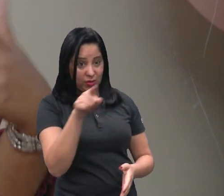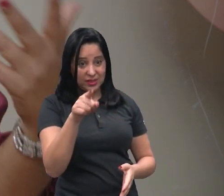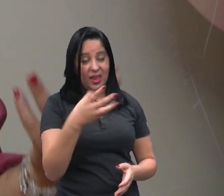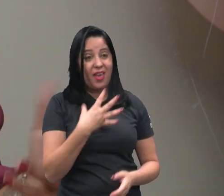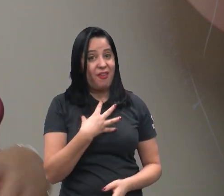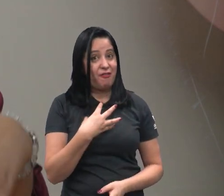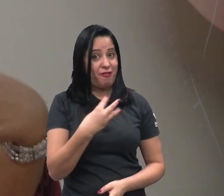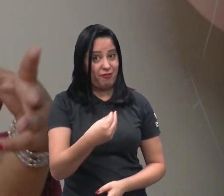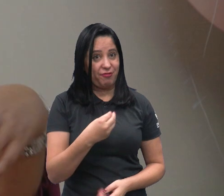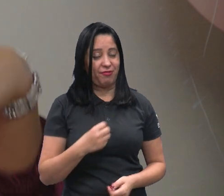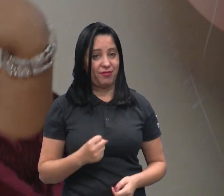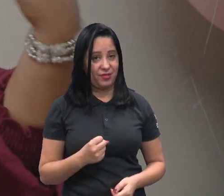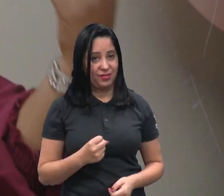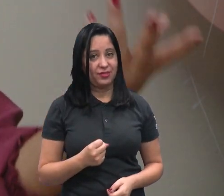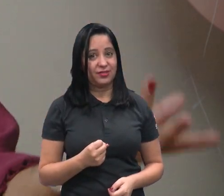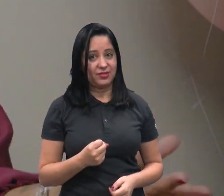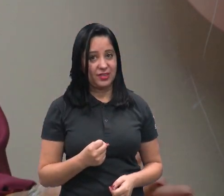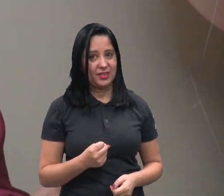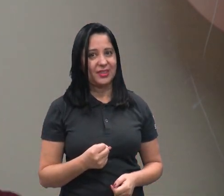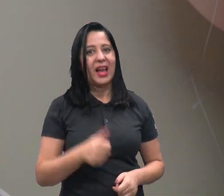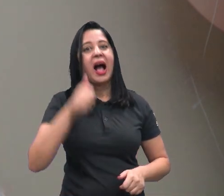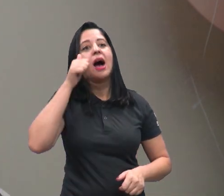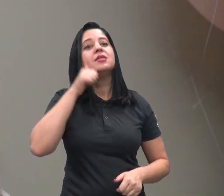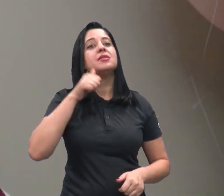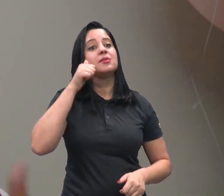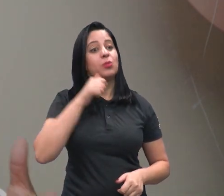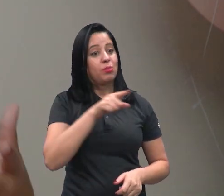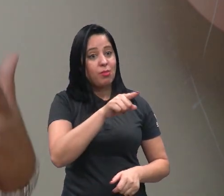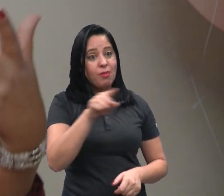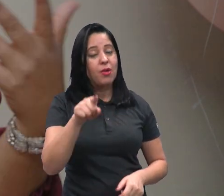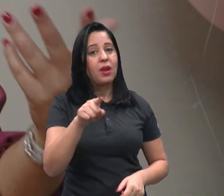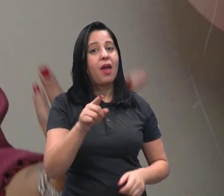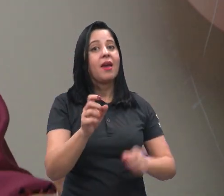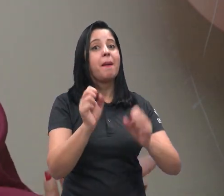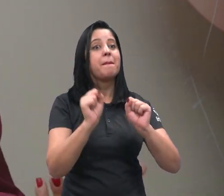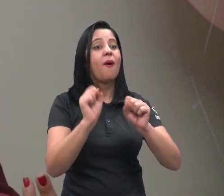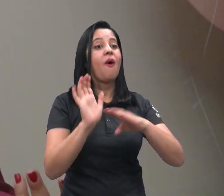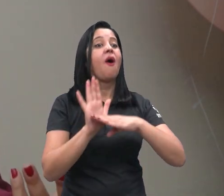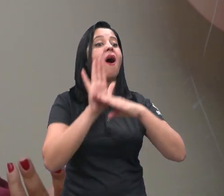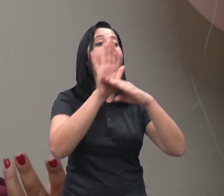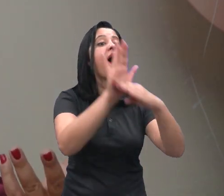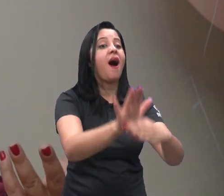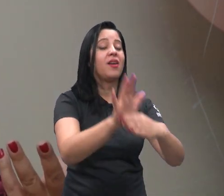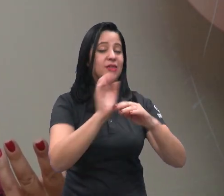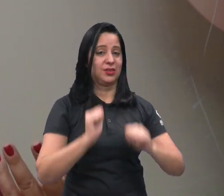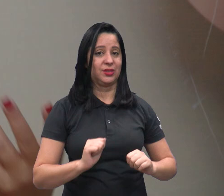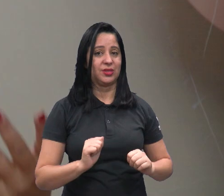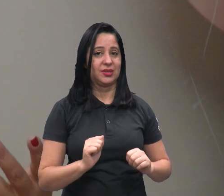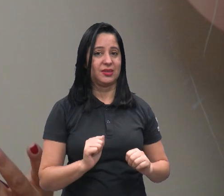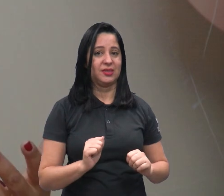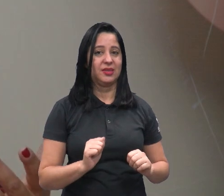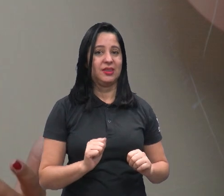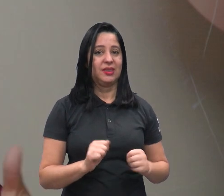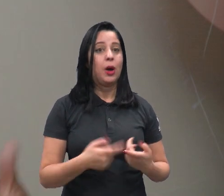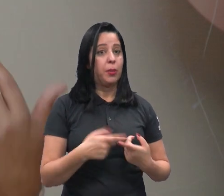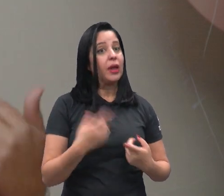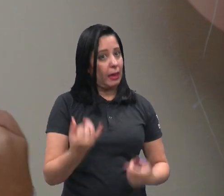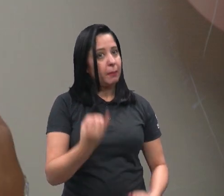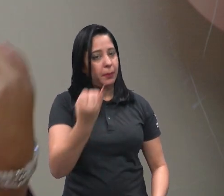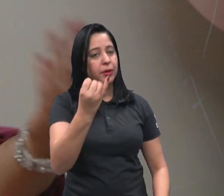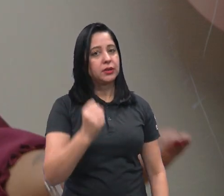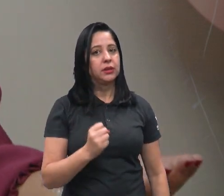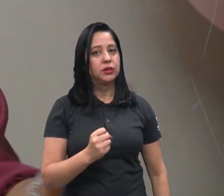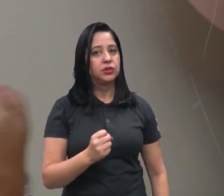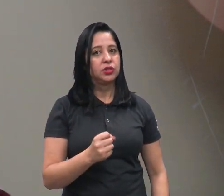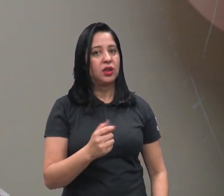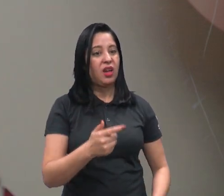as irmãs, as amigas, as mulheres que estão em casa agora, pode ajudar essa outra geração de mulheres, porque eu acho importante, né? É uma geração